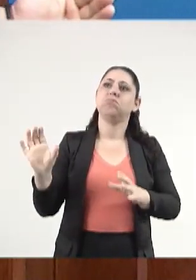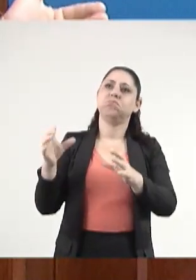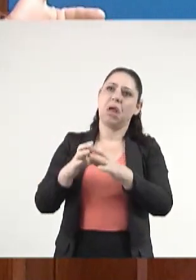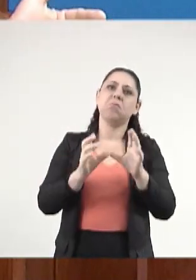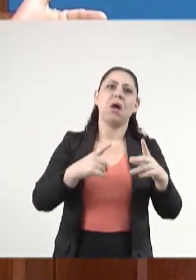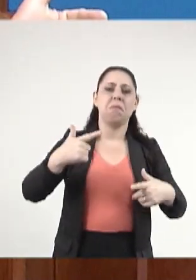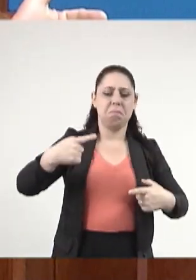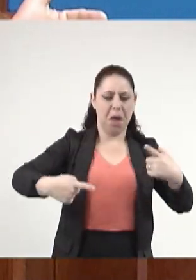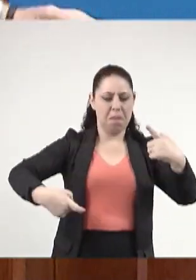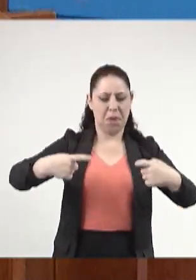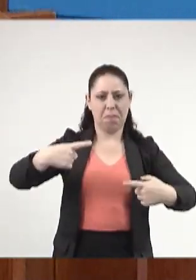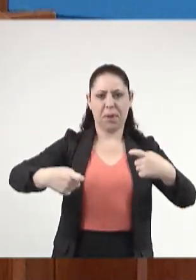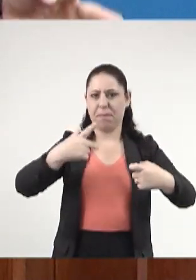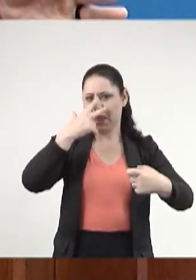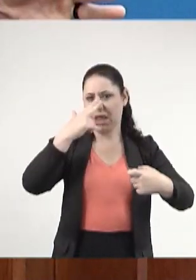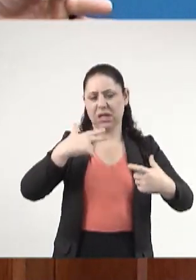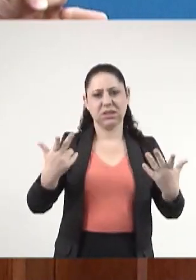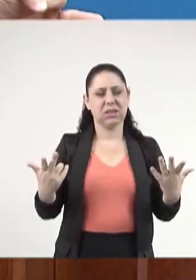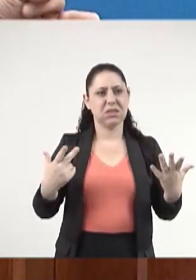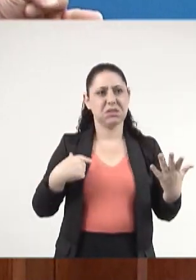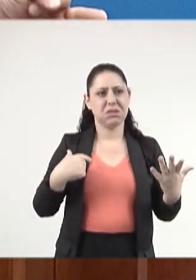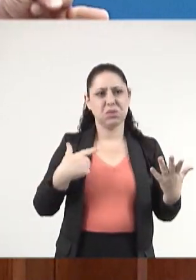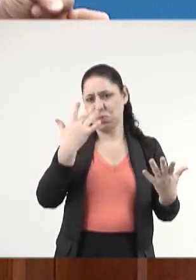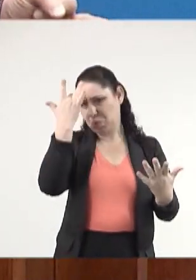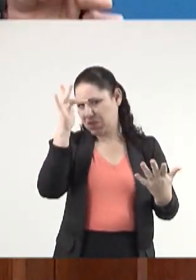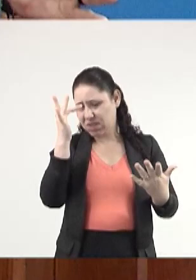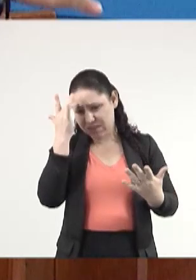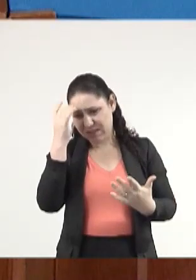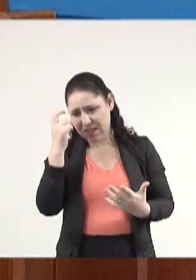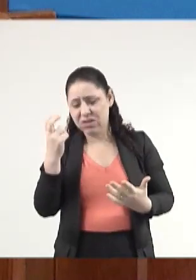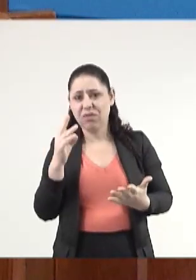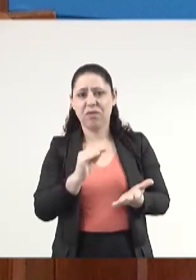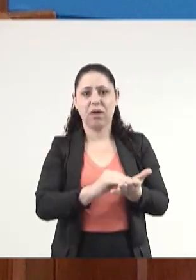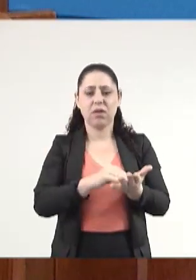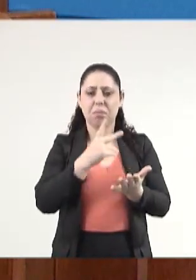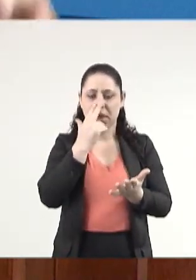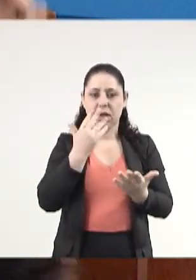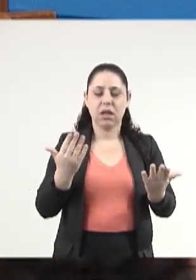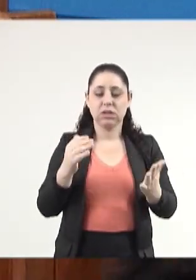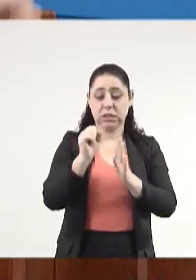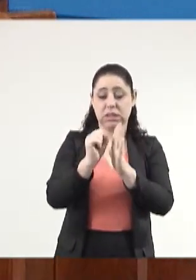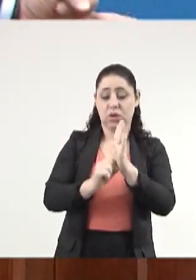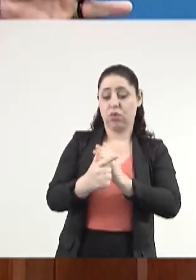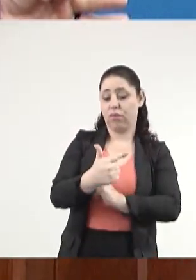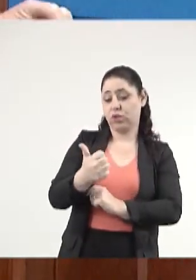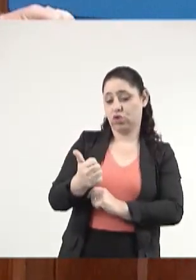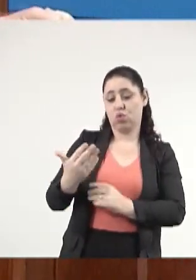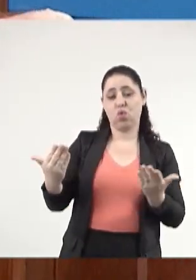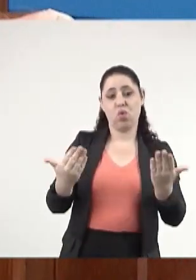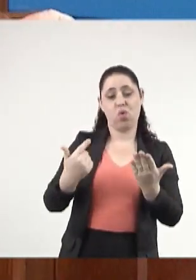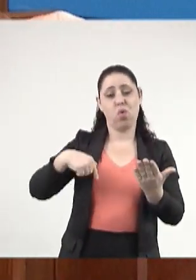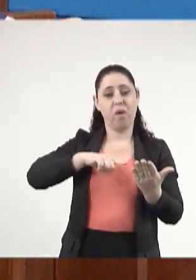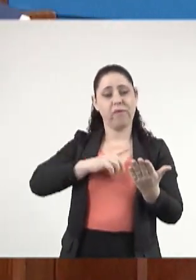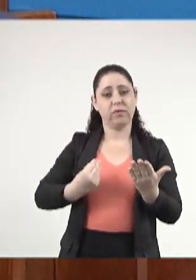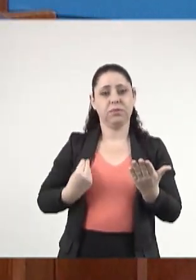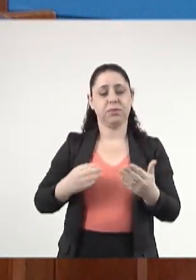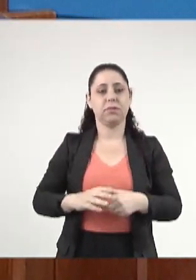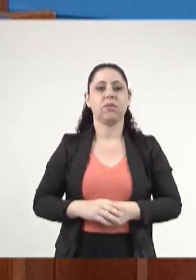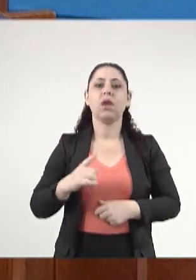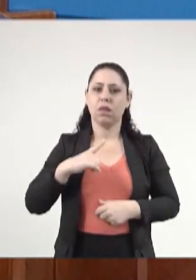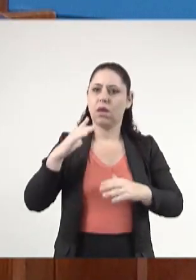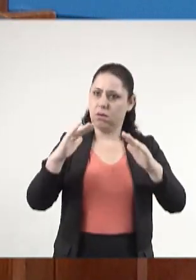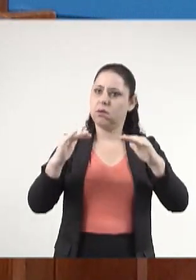um bang-bang. Isso é irracional. No século XXI que nós vivemos, nós